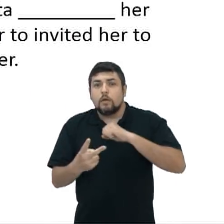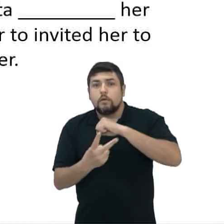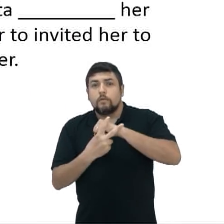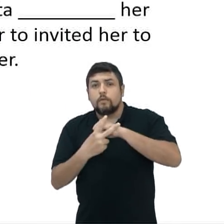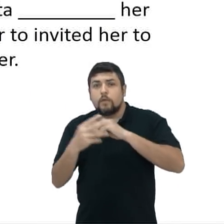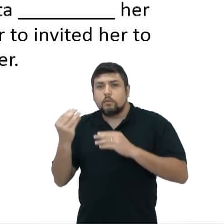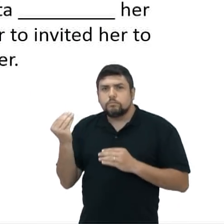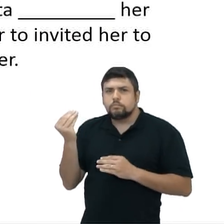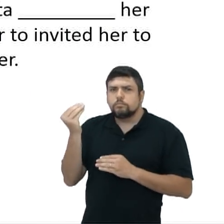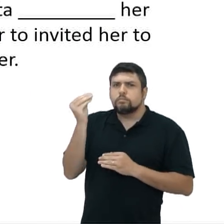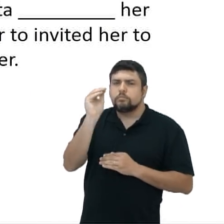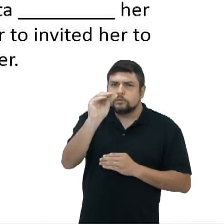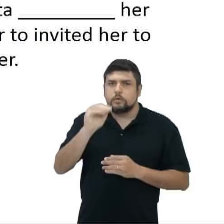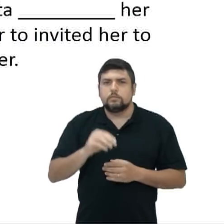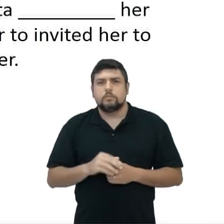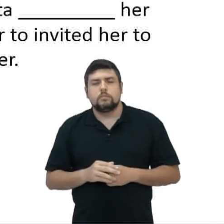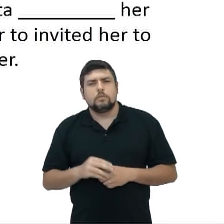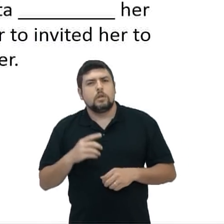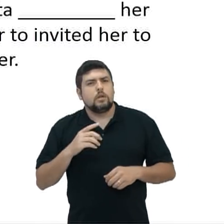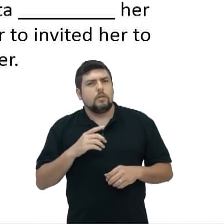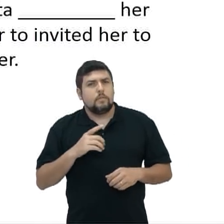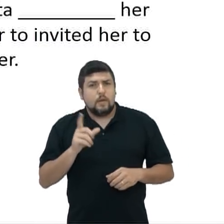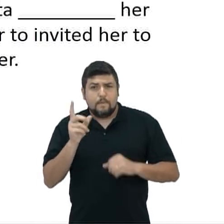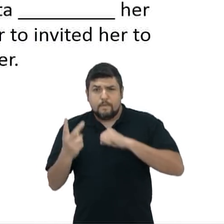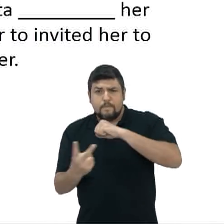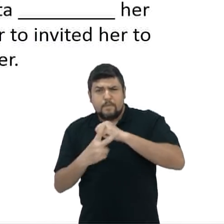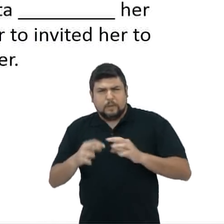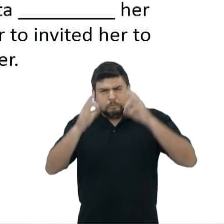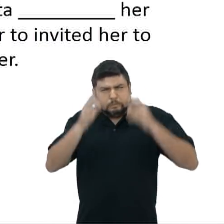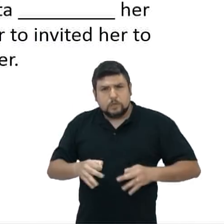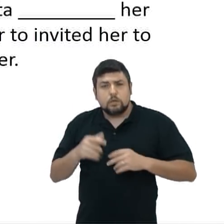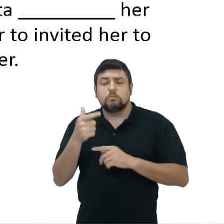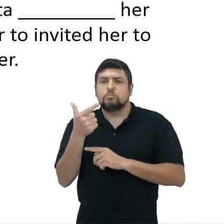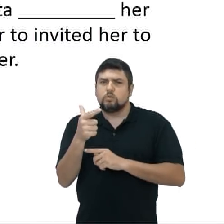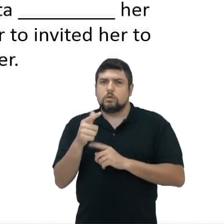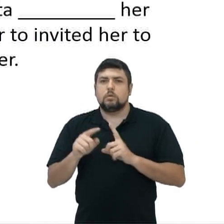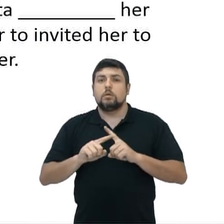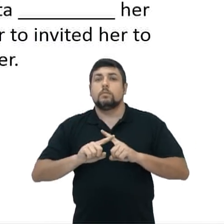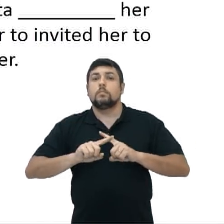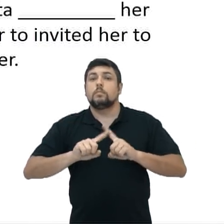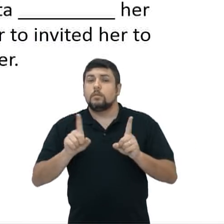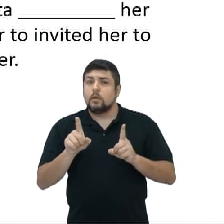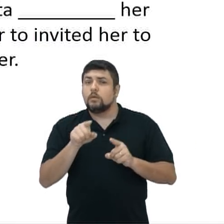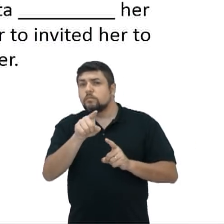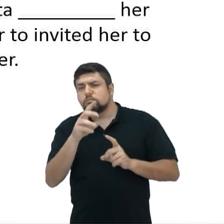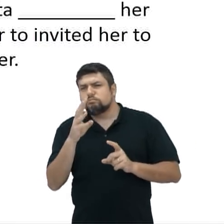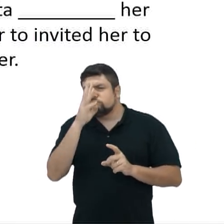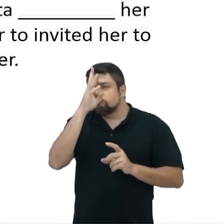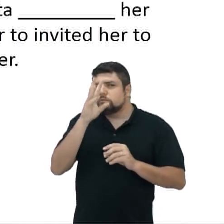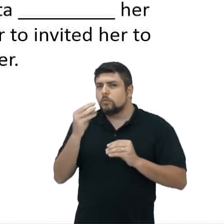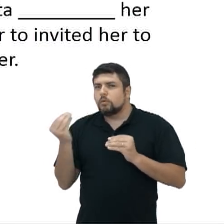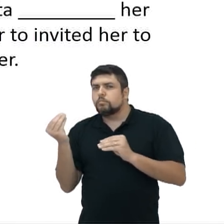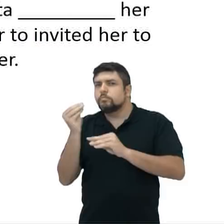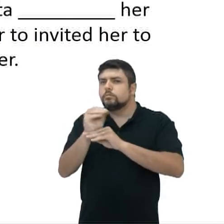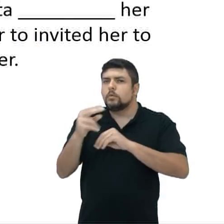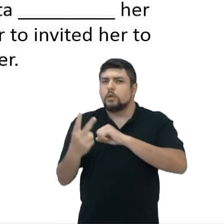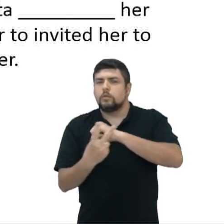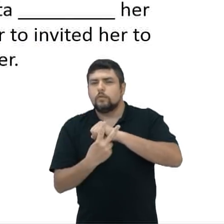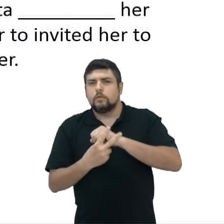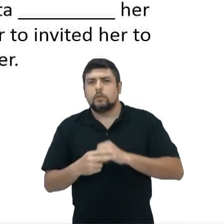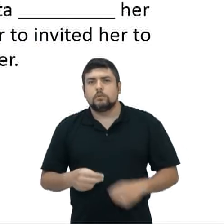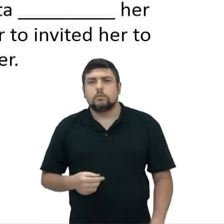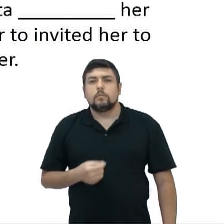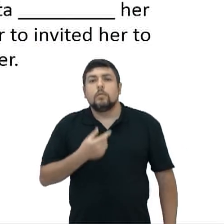Não, não tem. Eu vou te dar uns exemplos do que eu colocaria, mas você pode colocar outro verbo aí. Então, olha lá. O menino